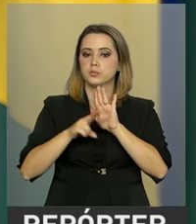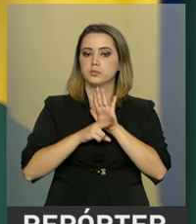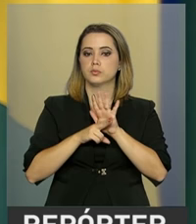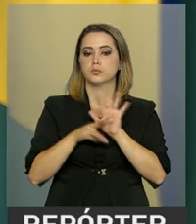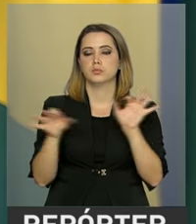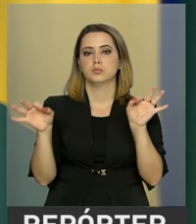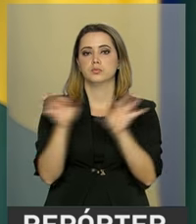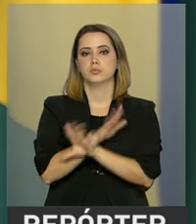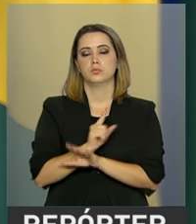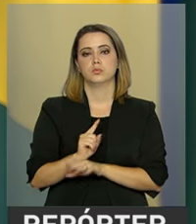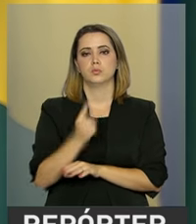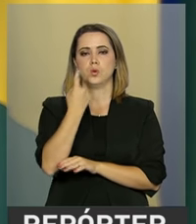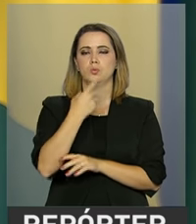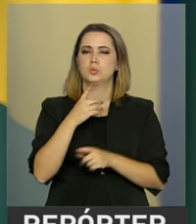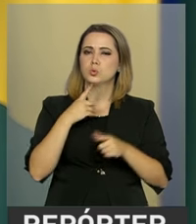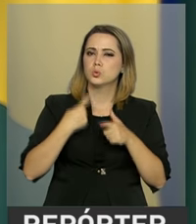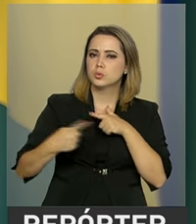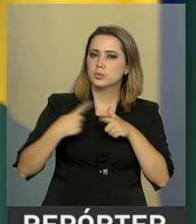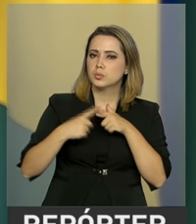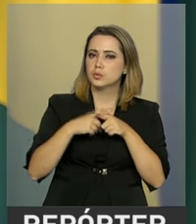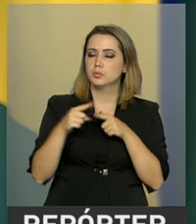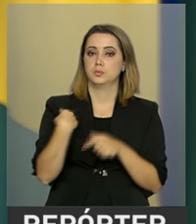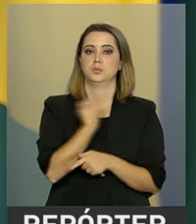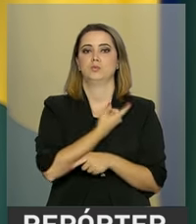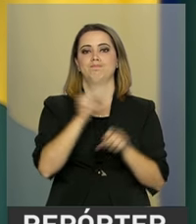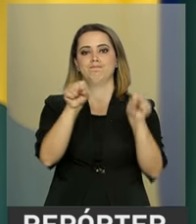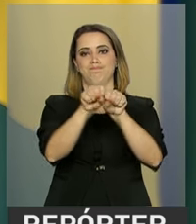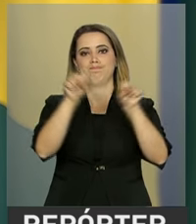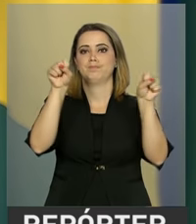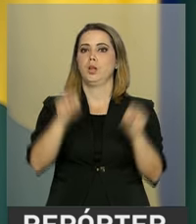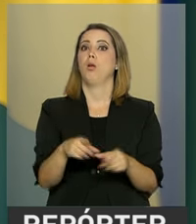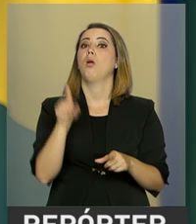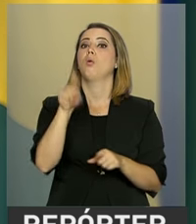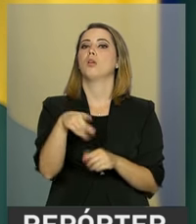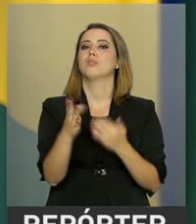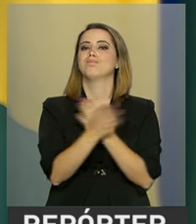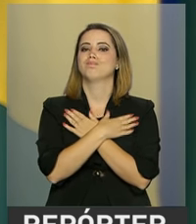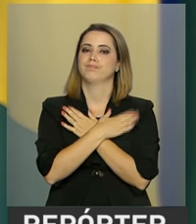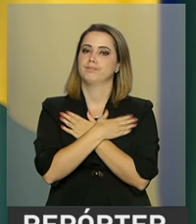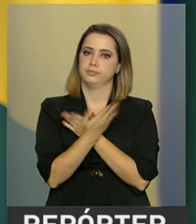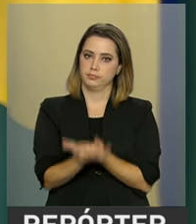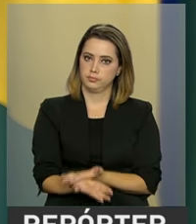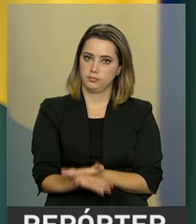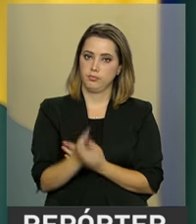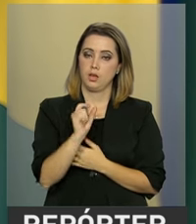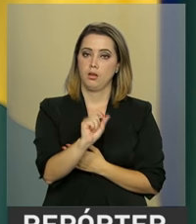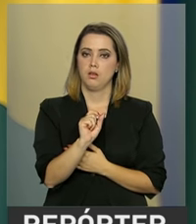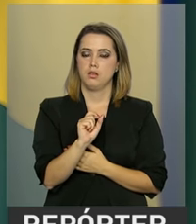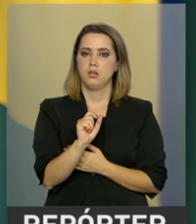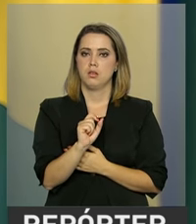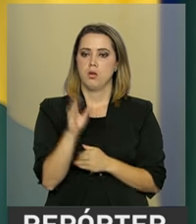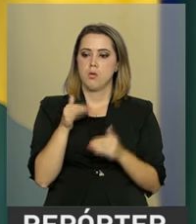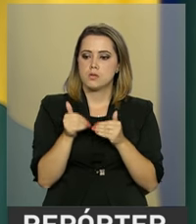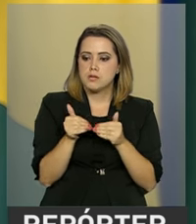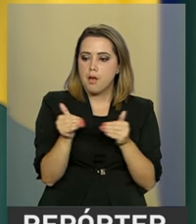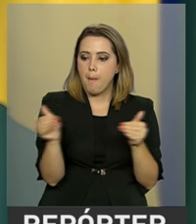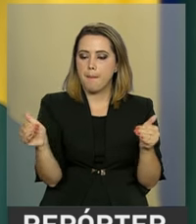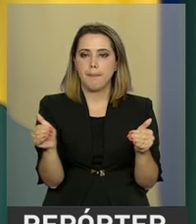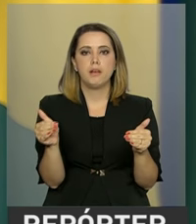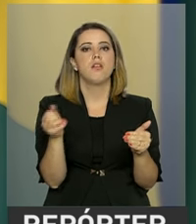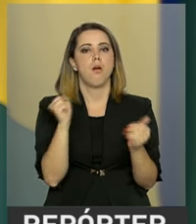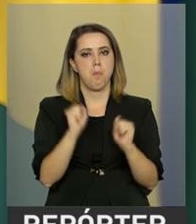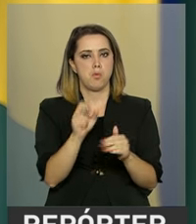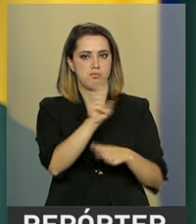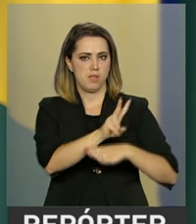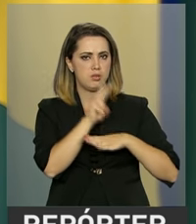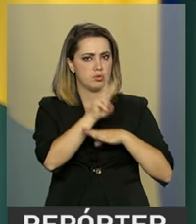combaterá uma das angústias do nosso sistema, que é exatamente o desemprego. Quando se ampliam financiamentos,